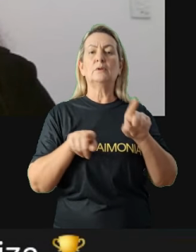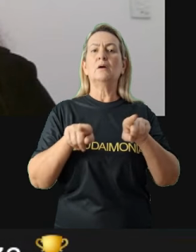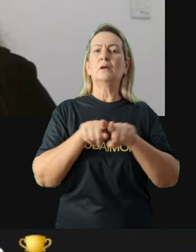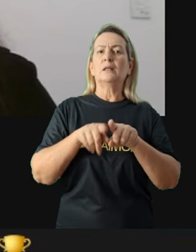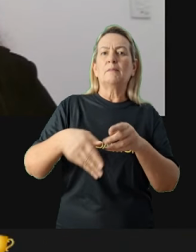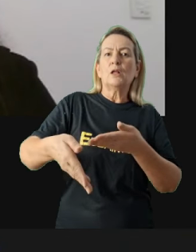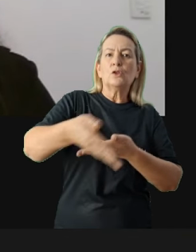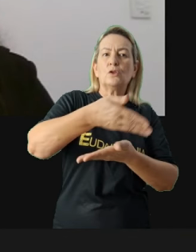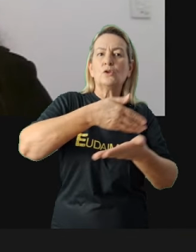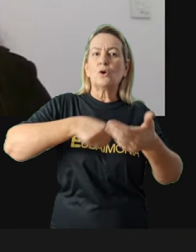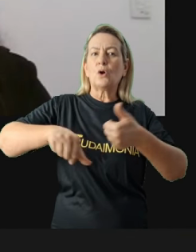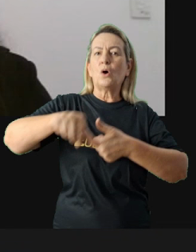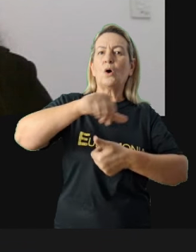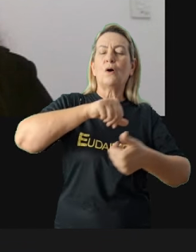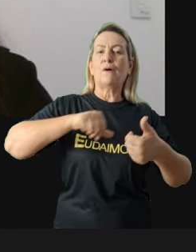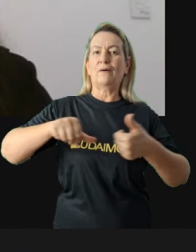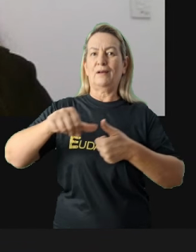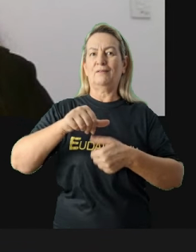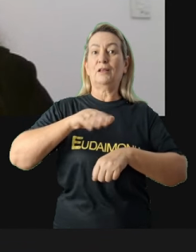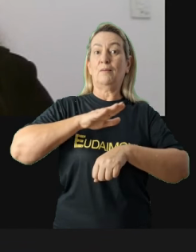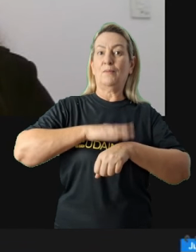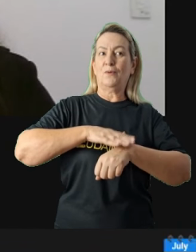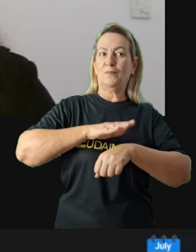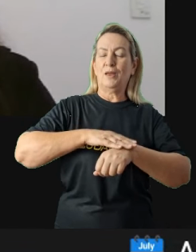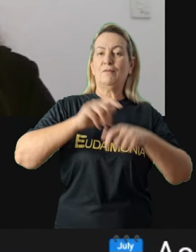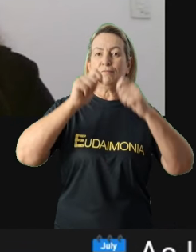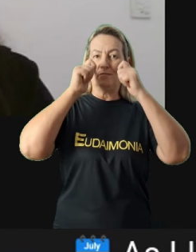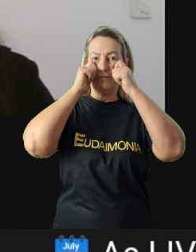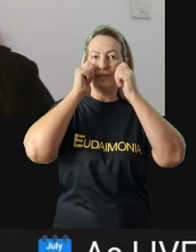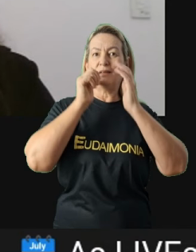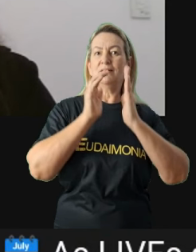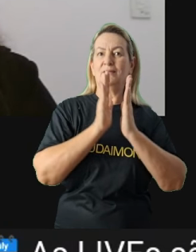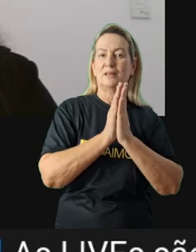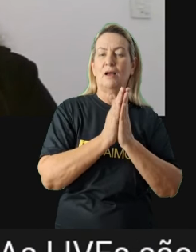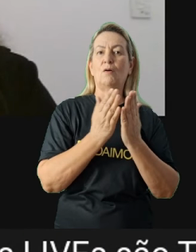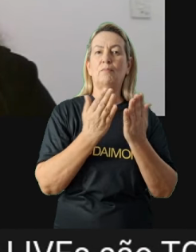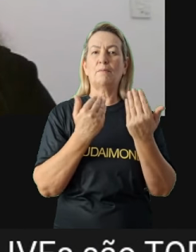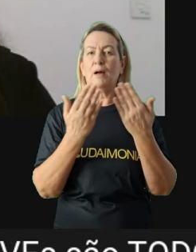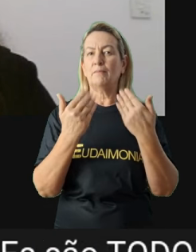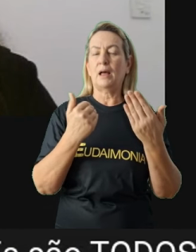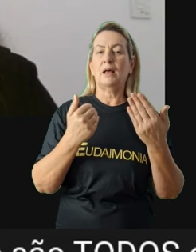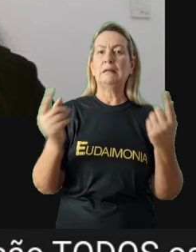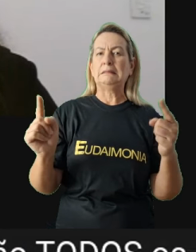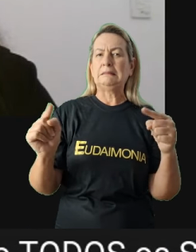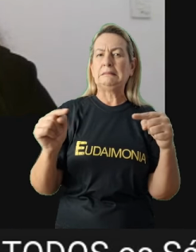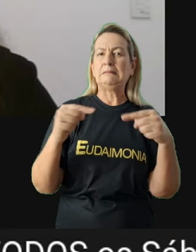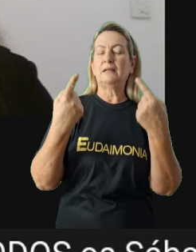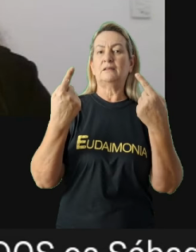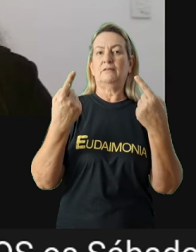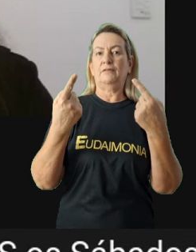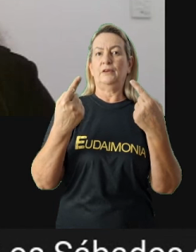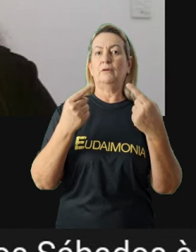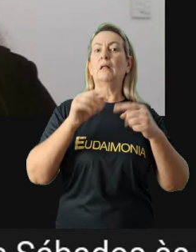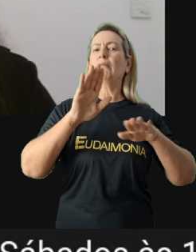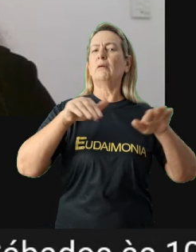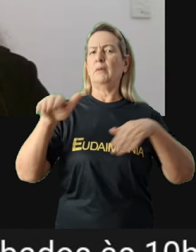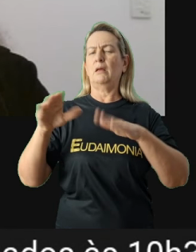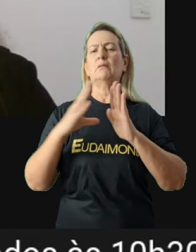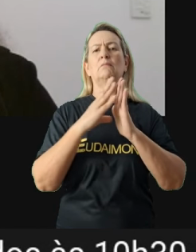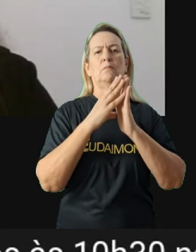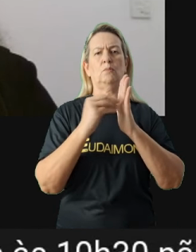pelos conteúdos, e as trocas, quando a gente tem os momentos síncronos, quando a gente tem os desafios propostos